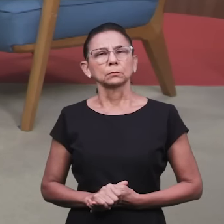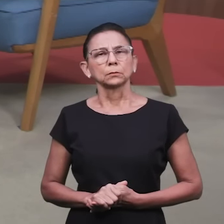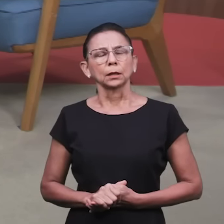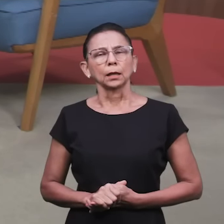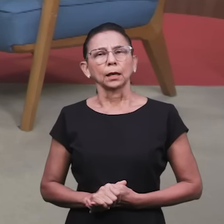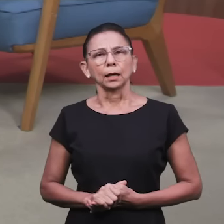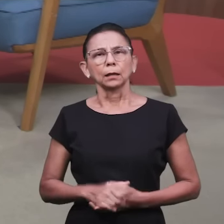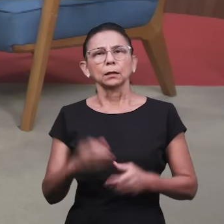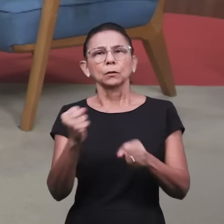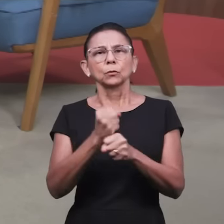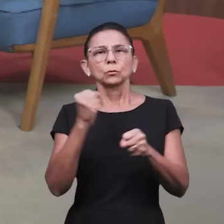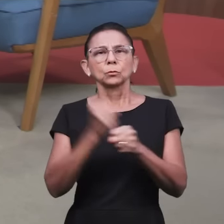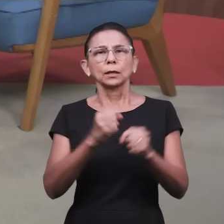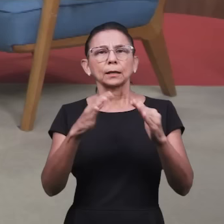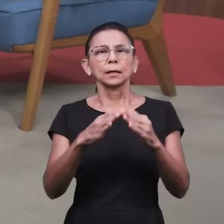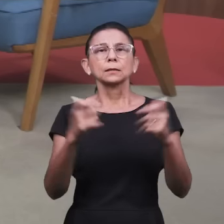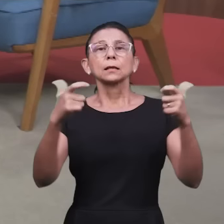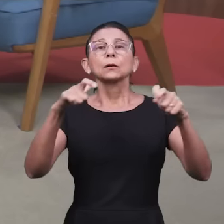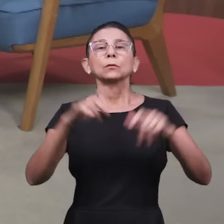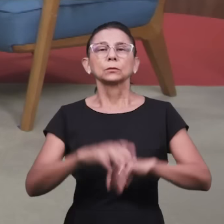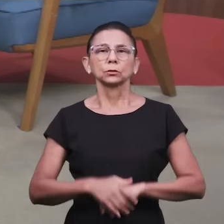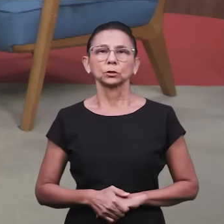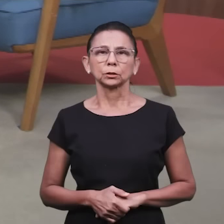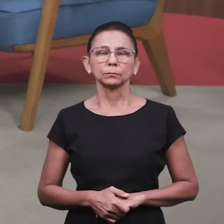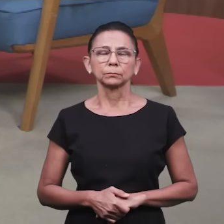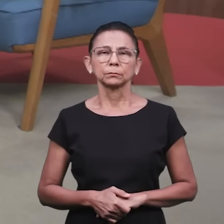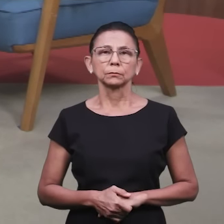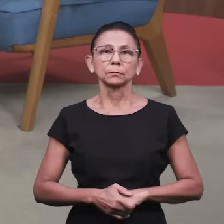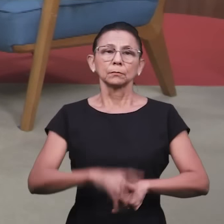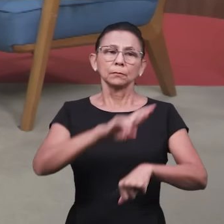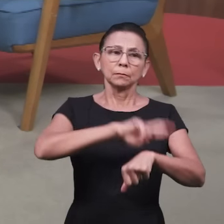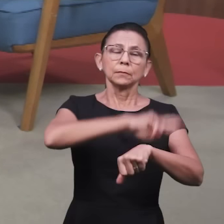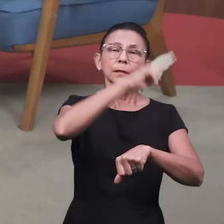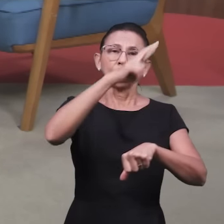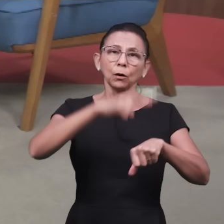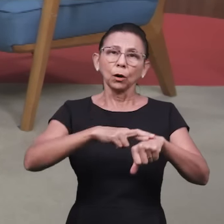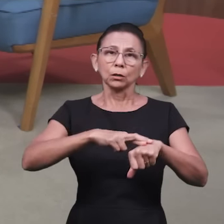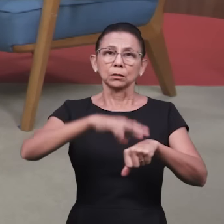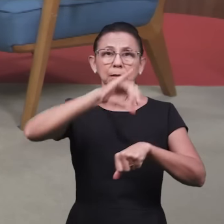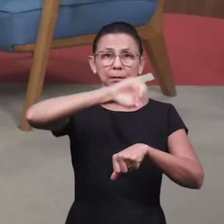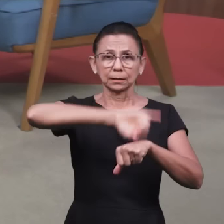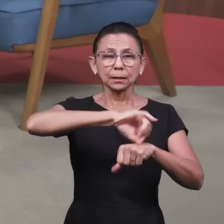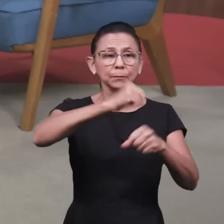rocha, mas a rocha. Né? Então, é isso que é o evangelho. O evangelho é um todo.